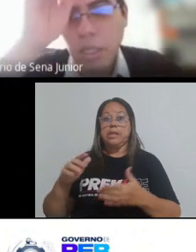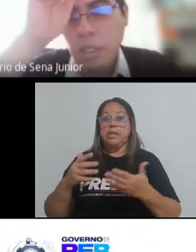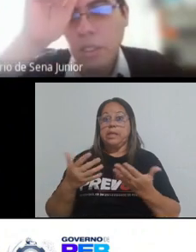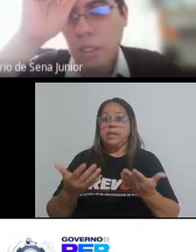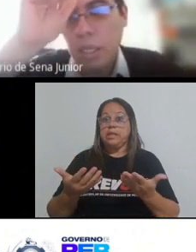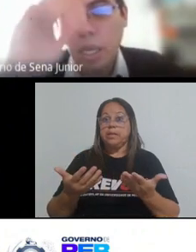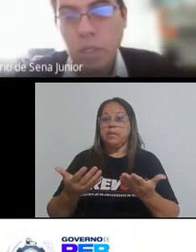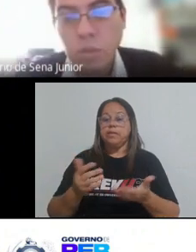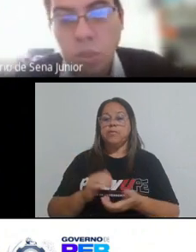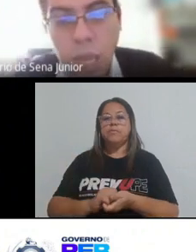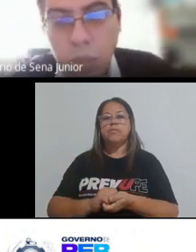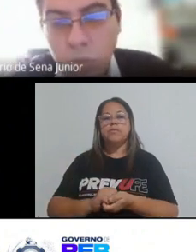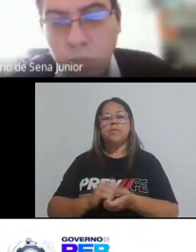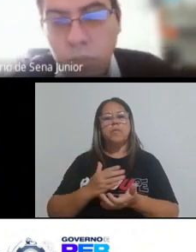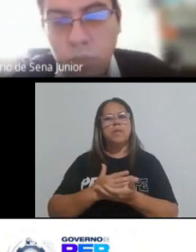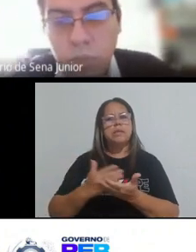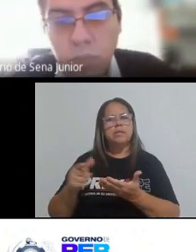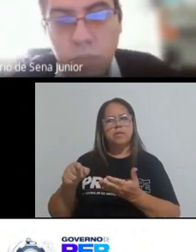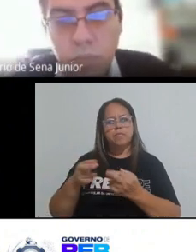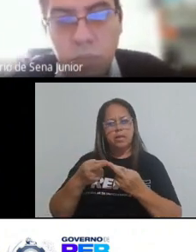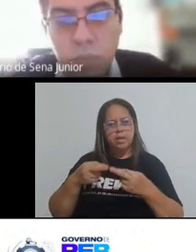deste resultado